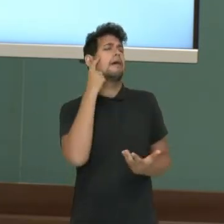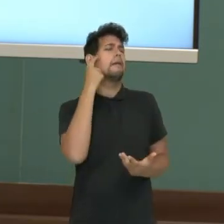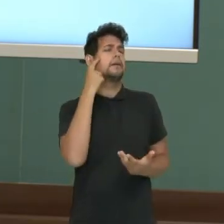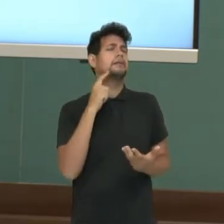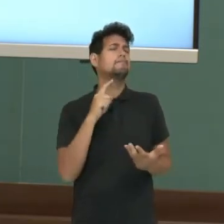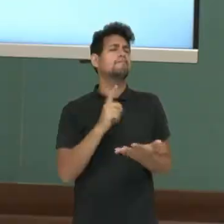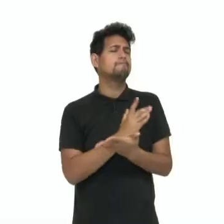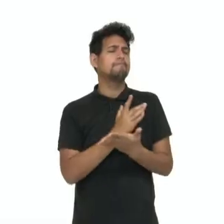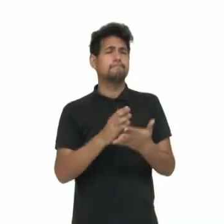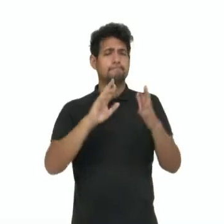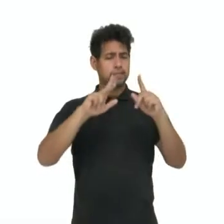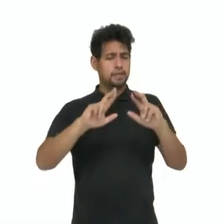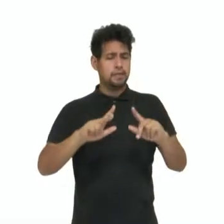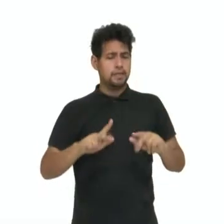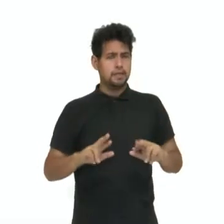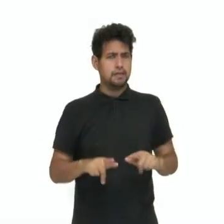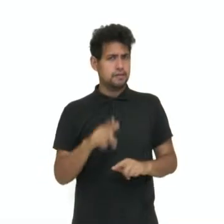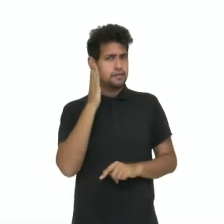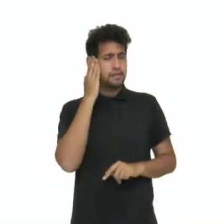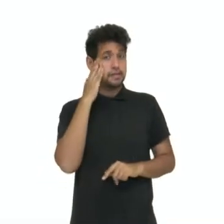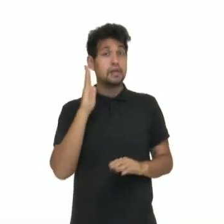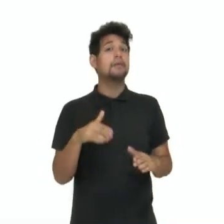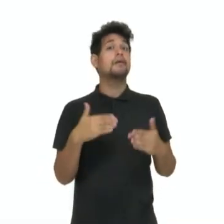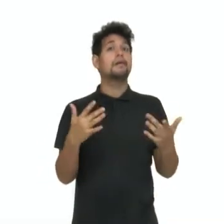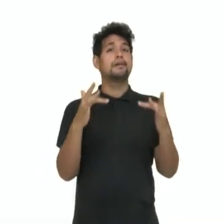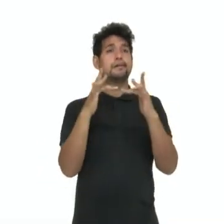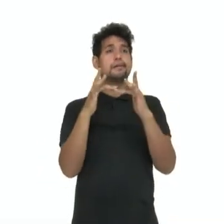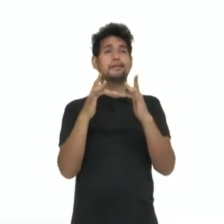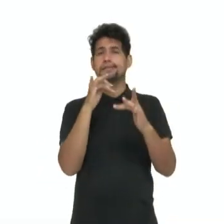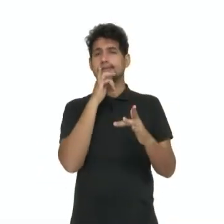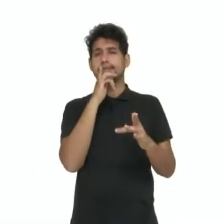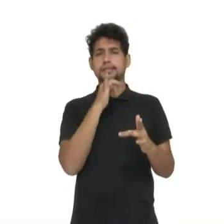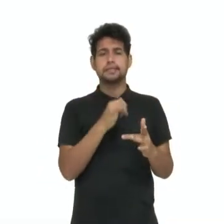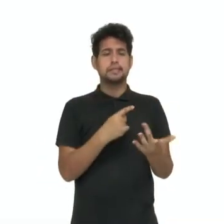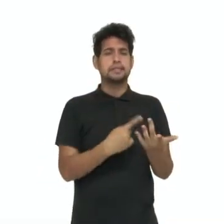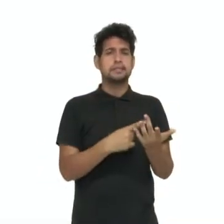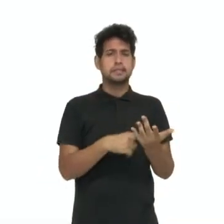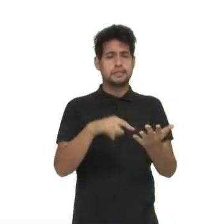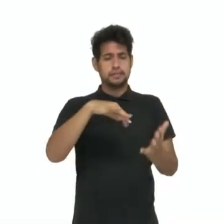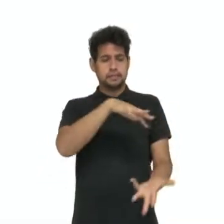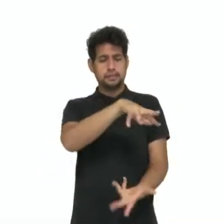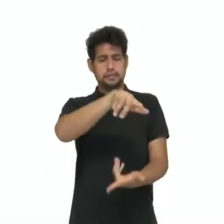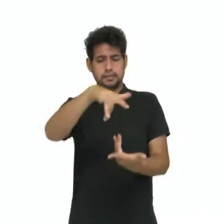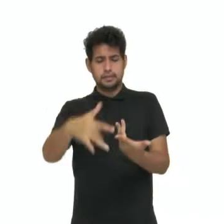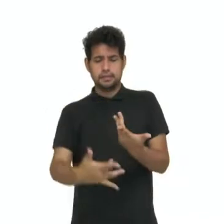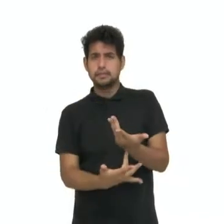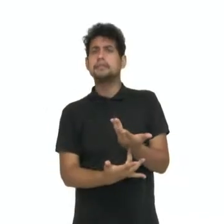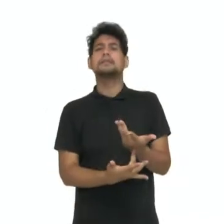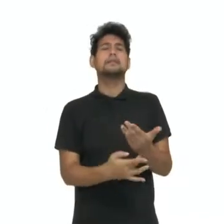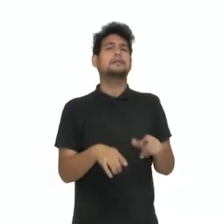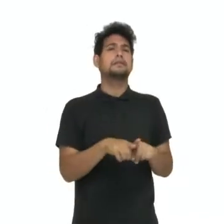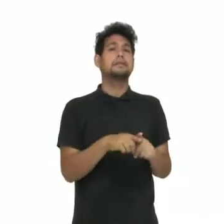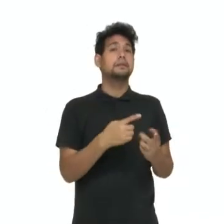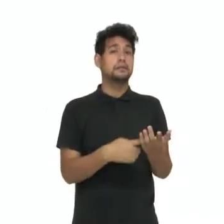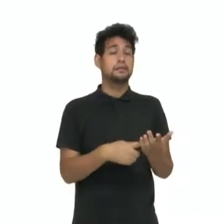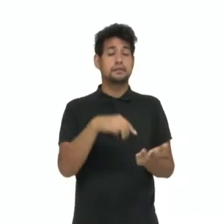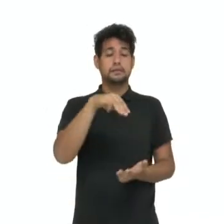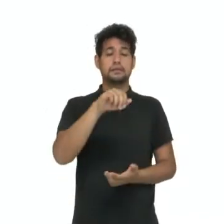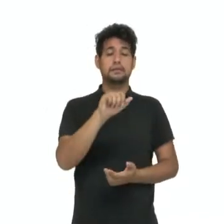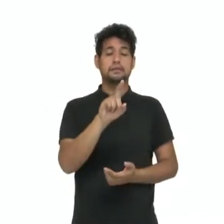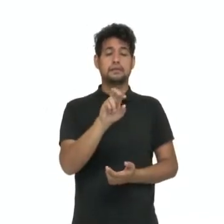questões. Olha só, vocês sabem qual a influência do Tratado Antártico e do Protocolo de Madrid nas pesquisas científicas da